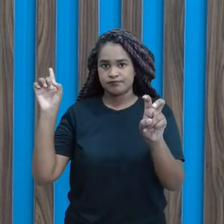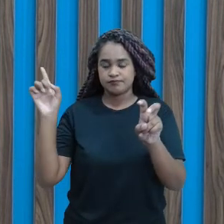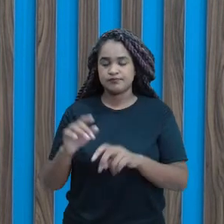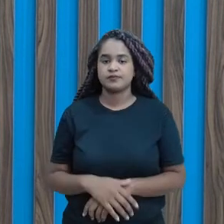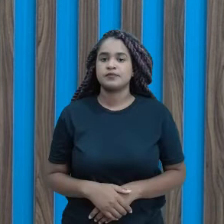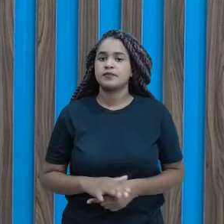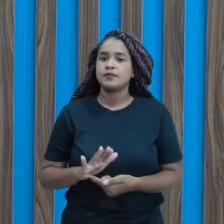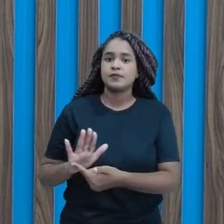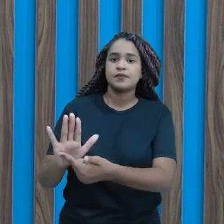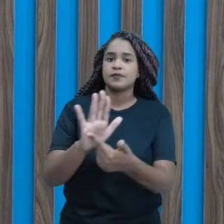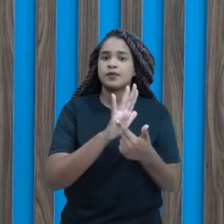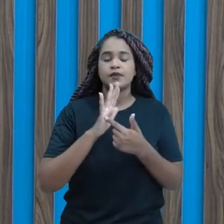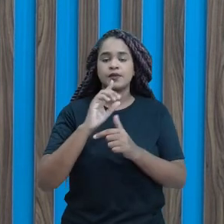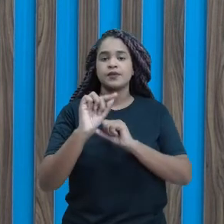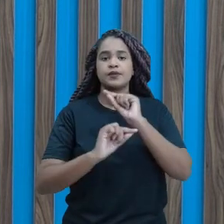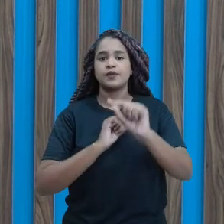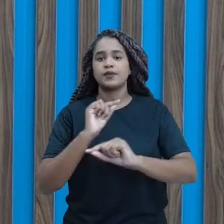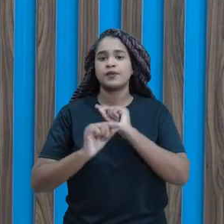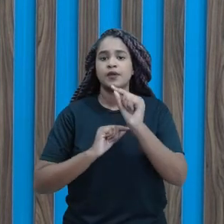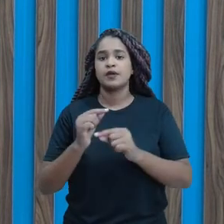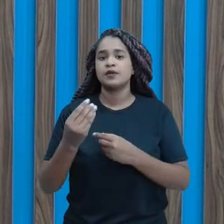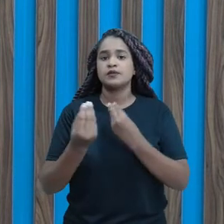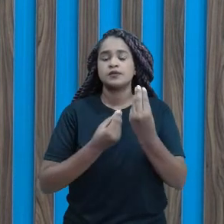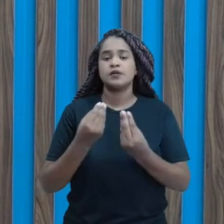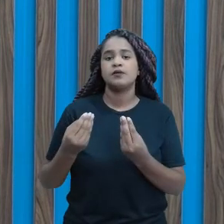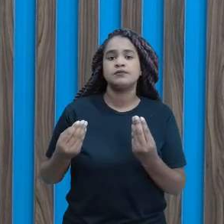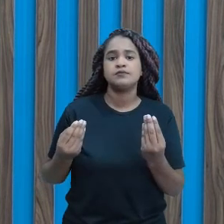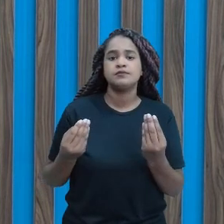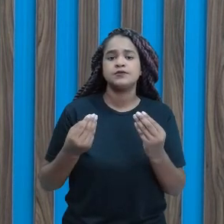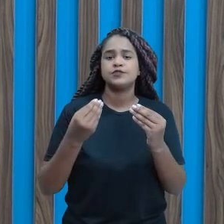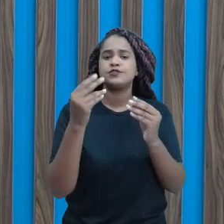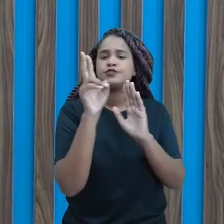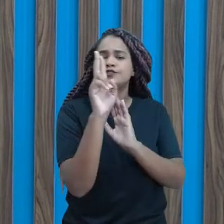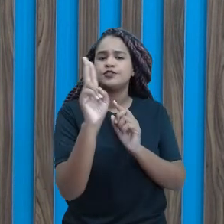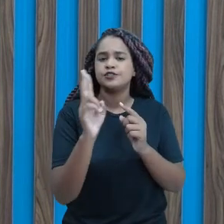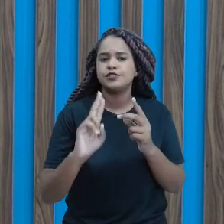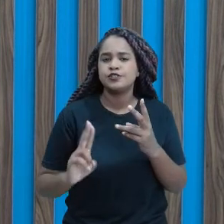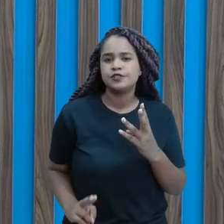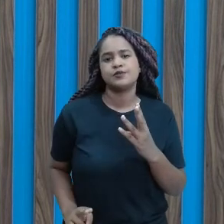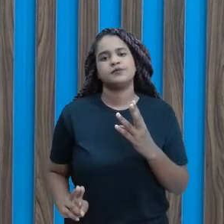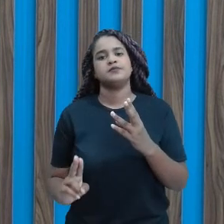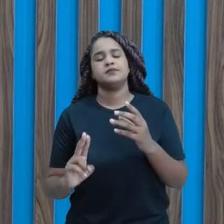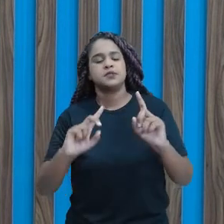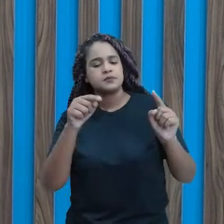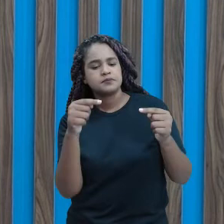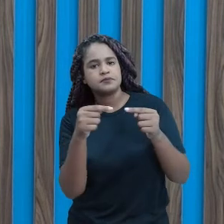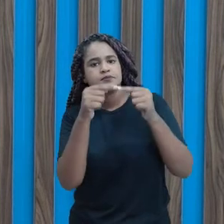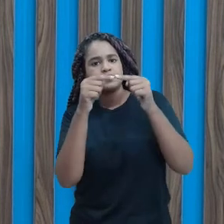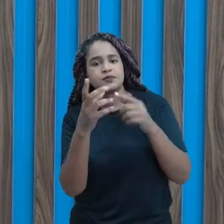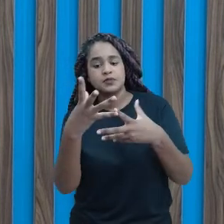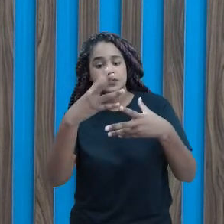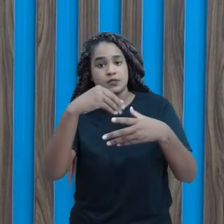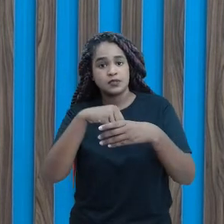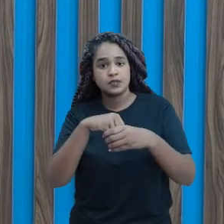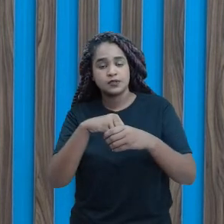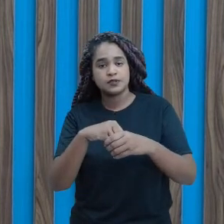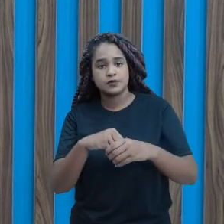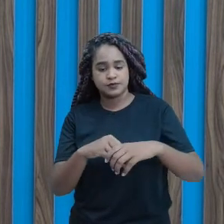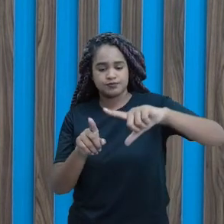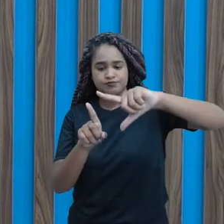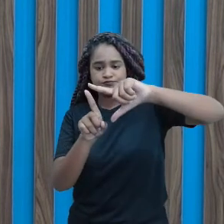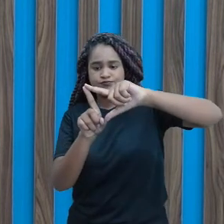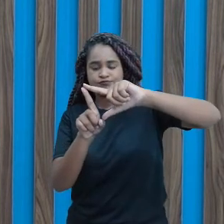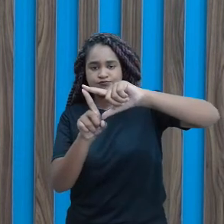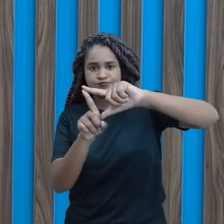vocês todas essas relações e todas essas nomenclaturas que aparecem dentro de um triângulo retângulo, certo?